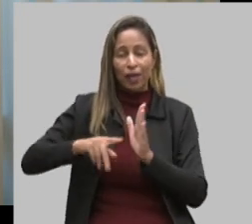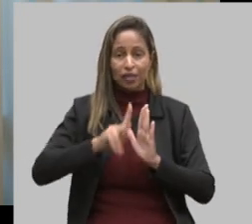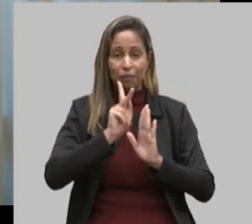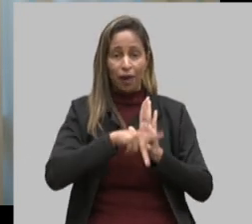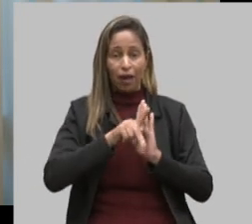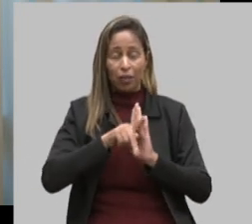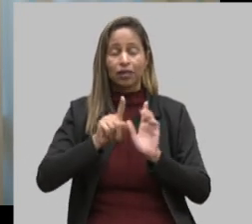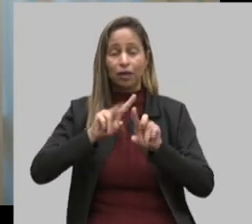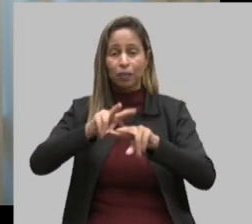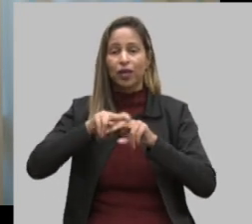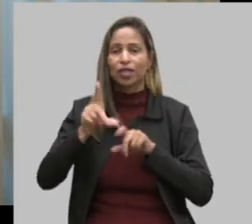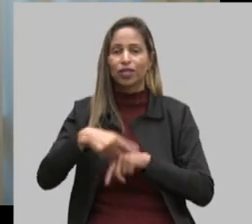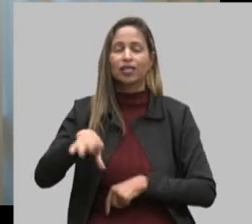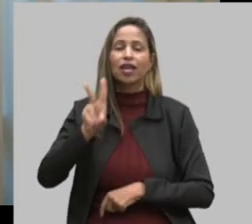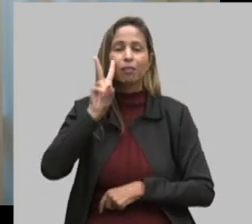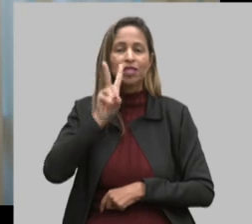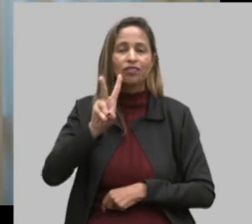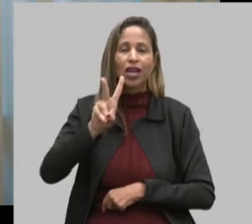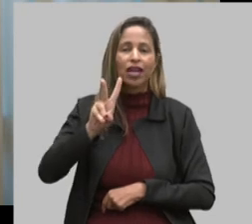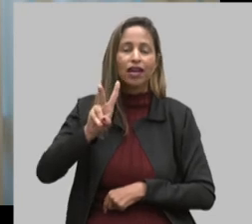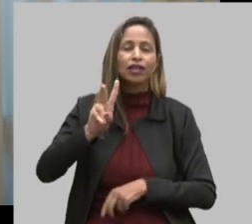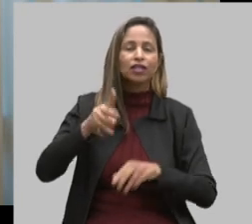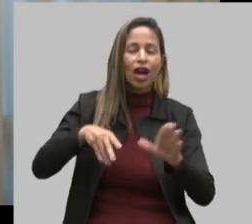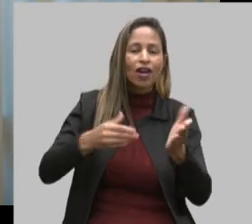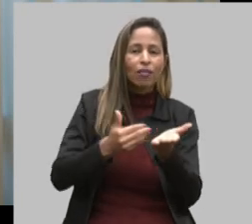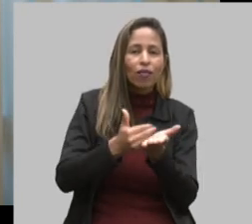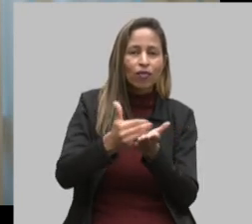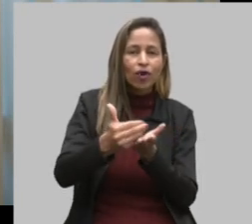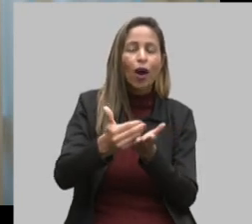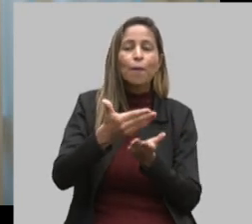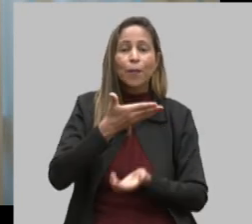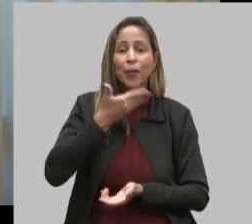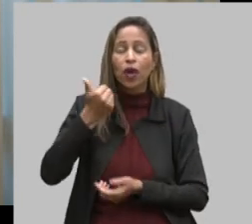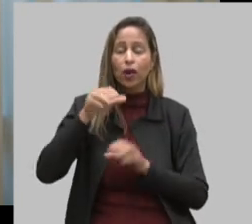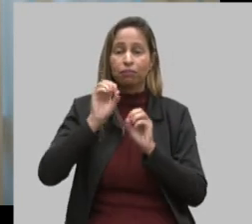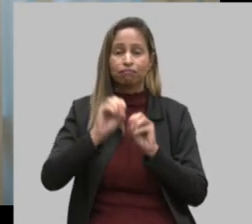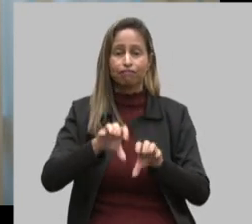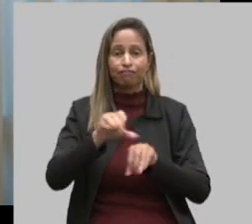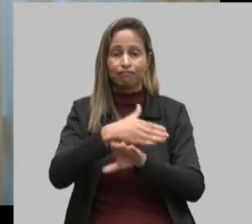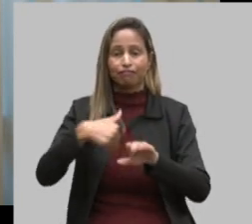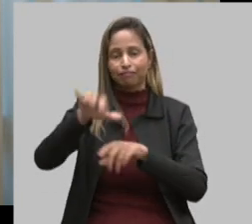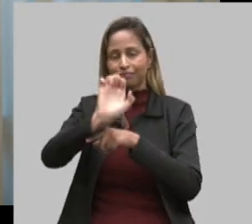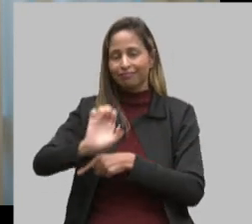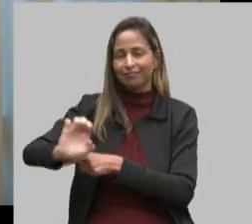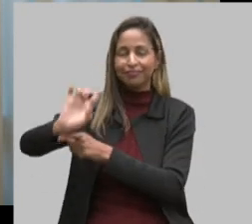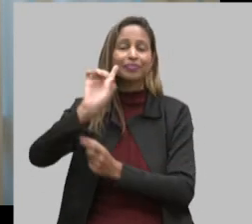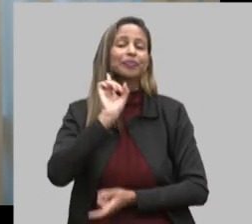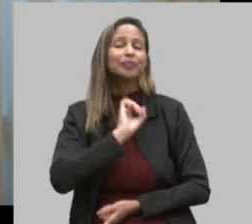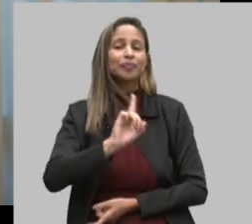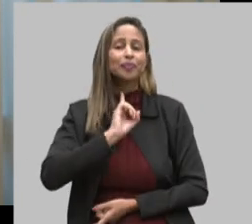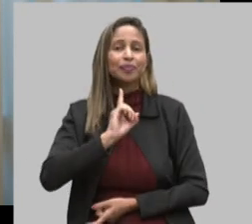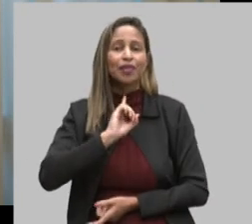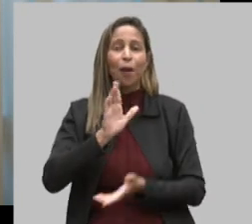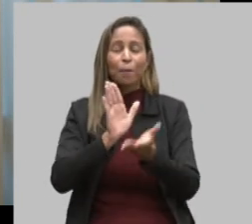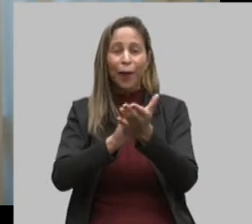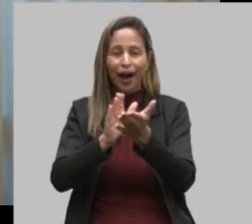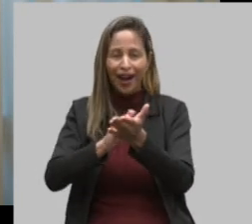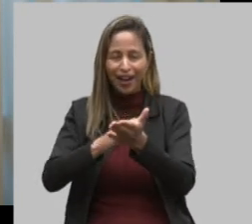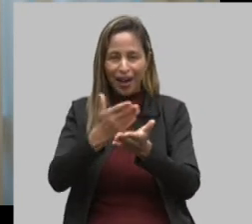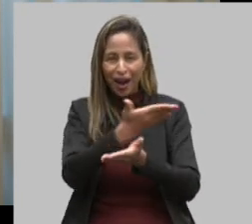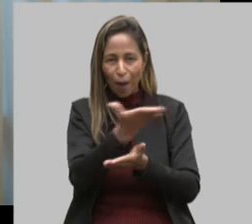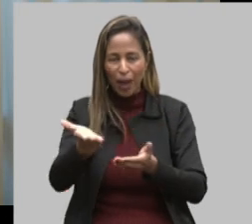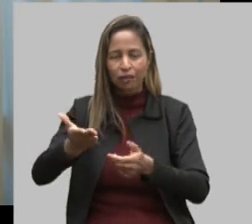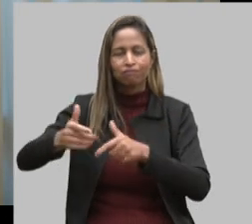por isso queremos ouvir e apoiar as iniciativas que podem melhorar a educação em todo o estado de Minas Gerais parabéns a cada um de vocês pelo empenho